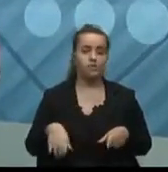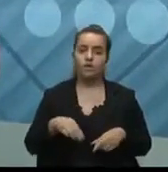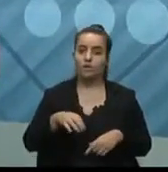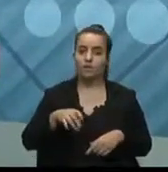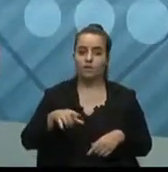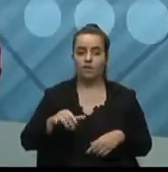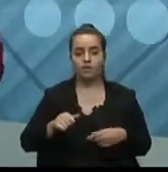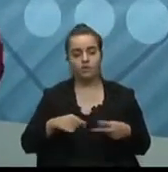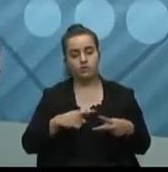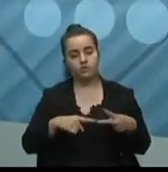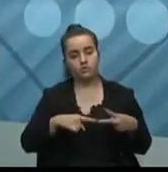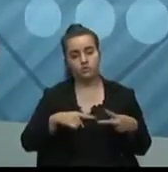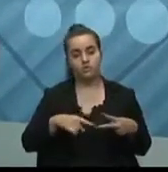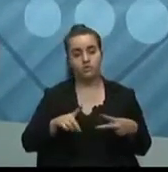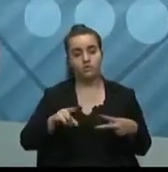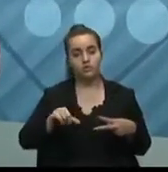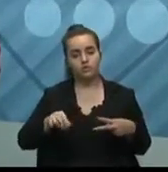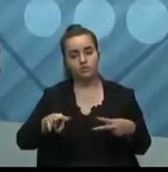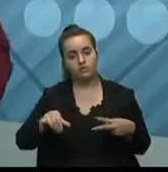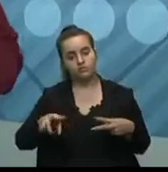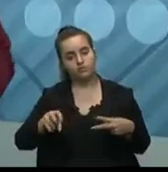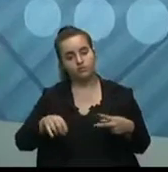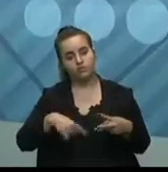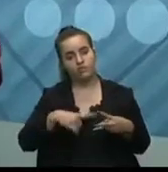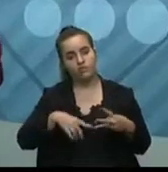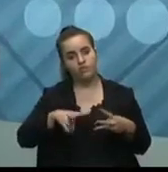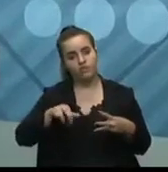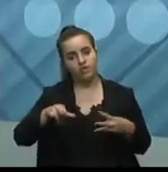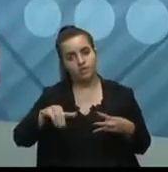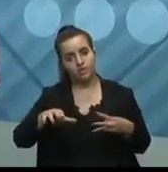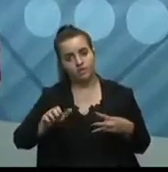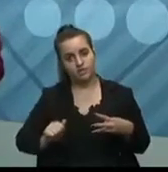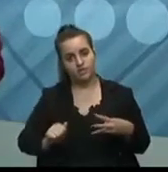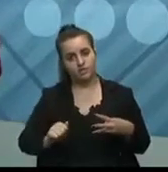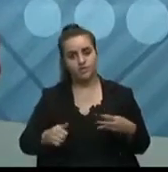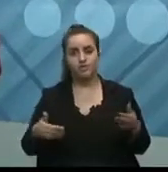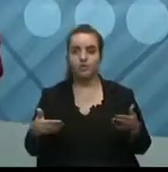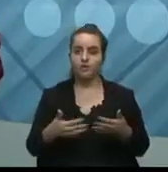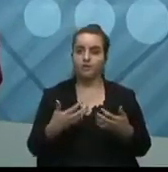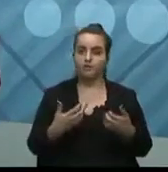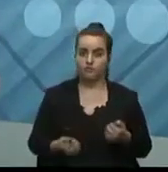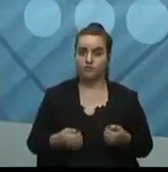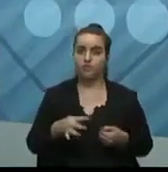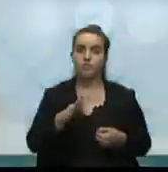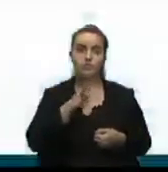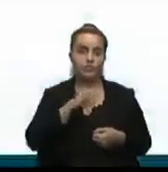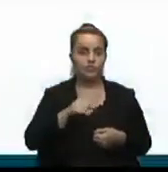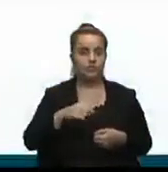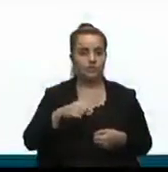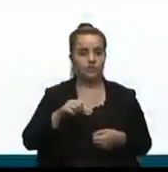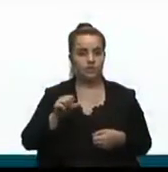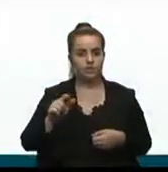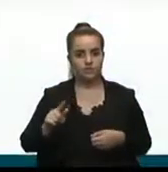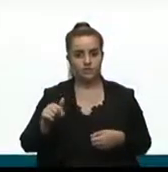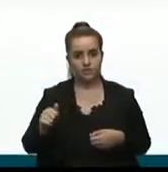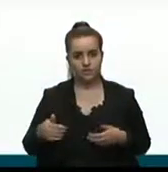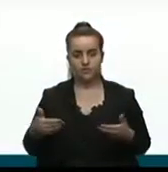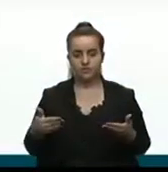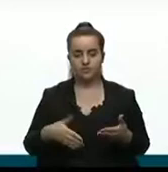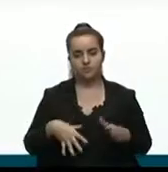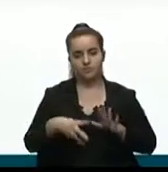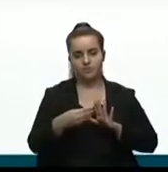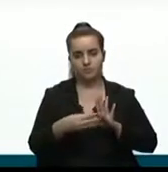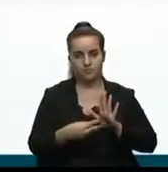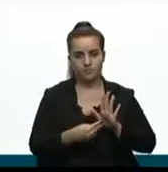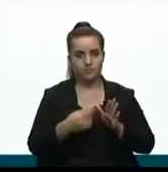média aritmética, o desvio padrão e a variância. Agora vamos conhecer a situação geradora de aprendizagem